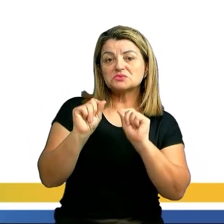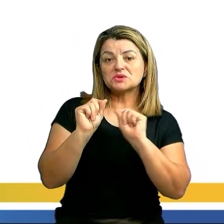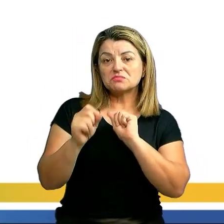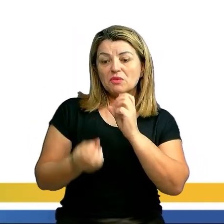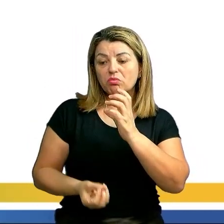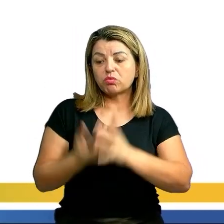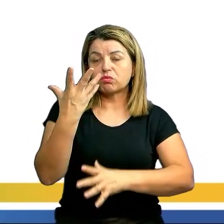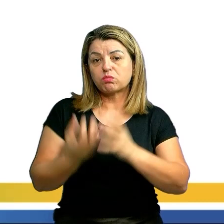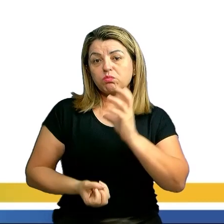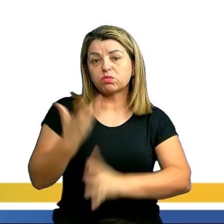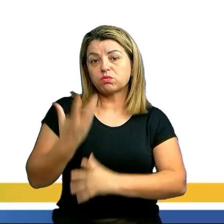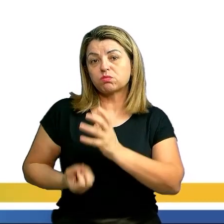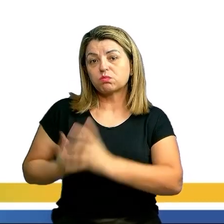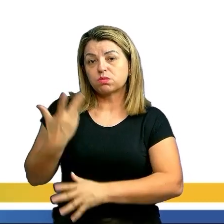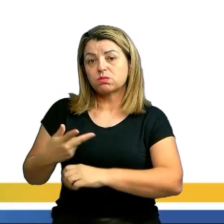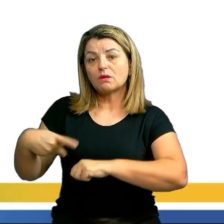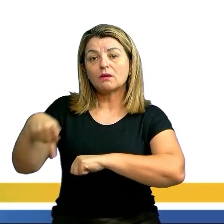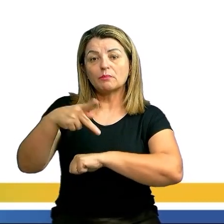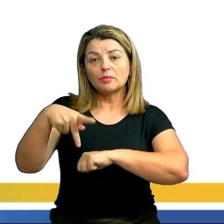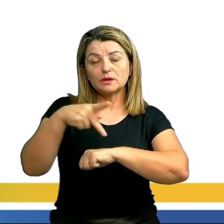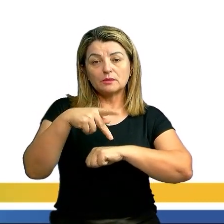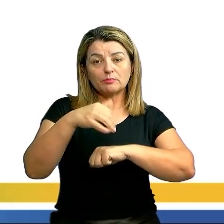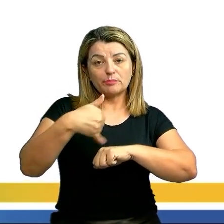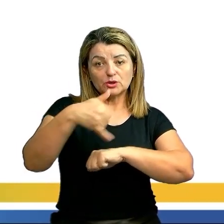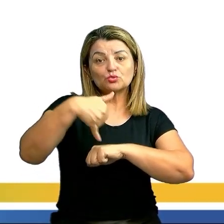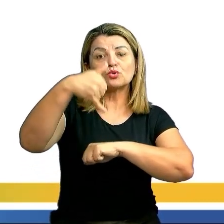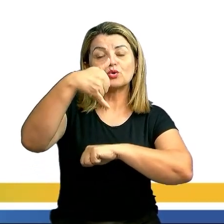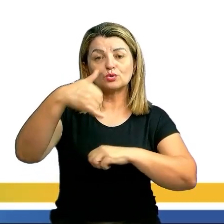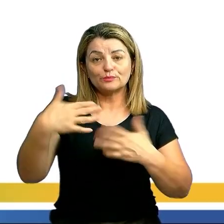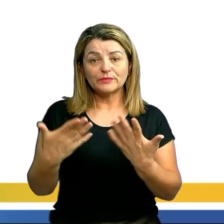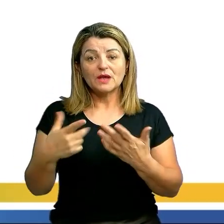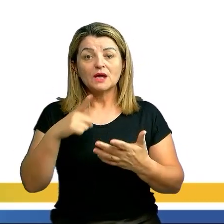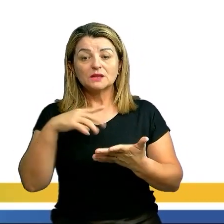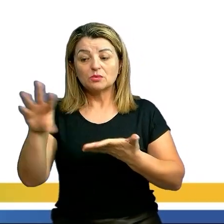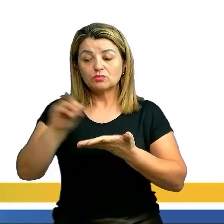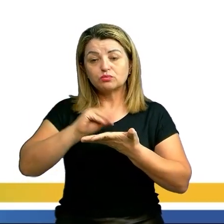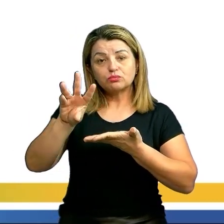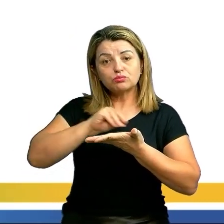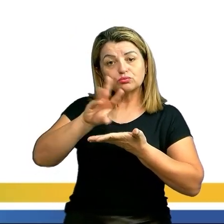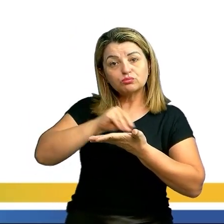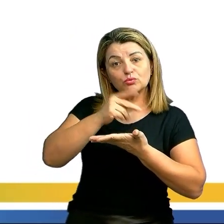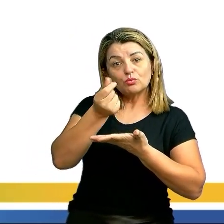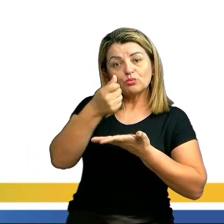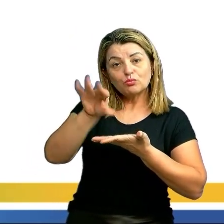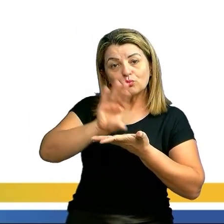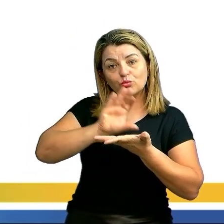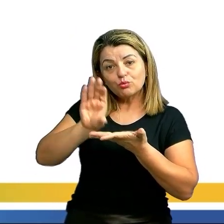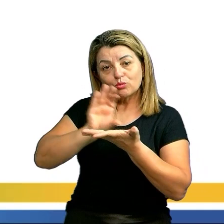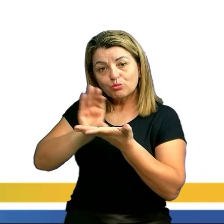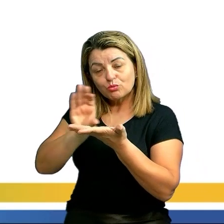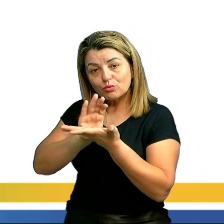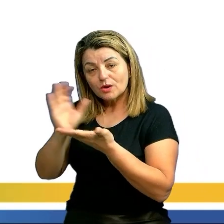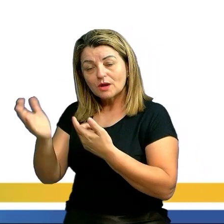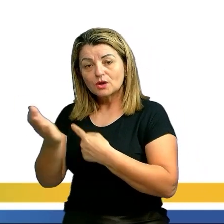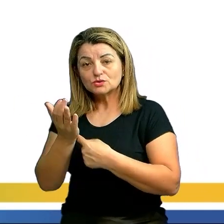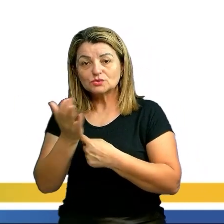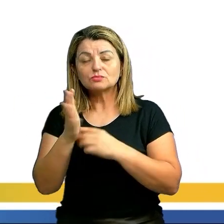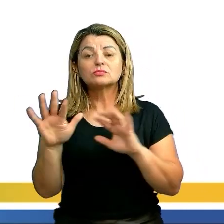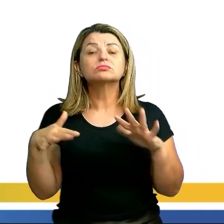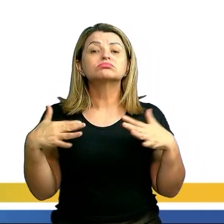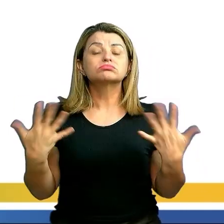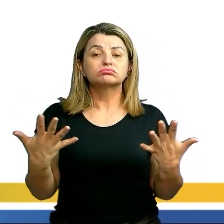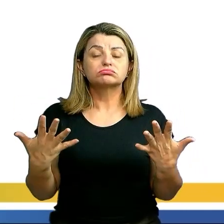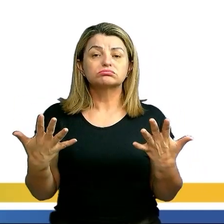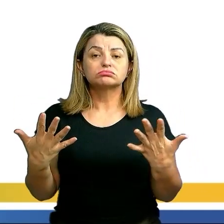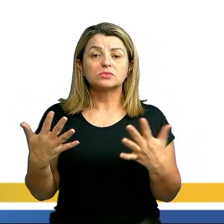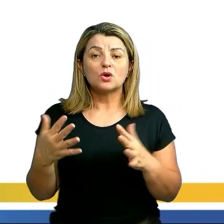a contribuição de cada um, a contribuição financeira, digamos assim, para que a organização se sustente, o preço do barril do petróleo. Quem nunca ouviu